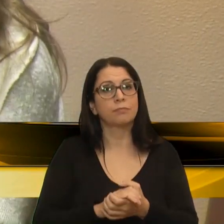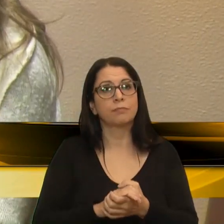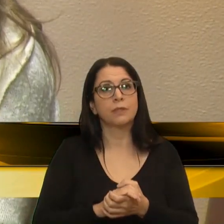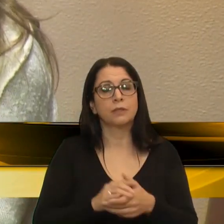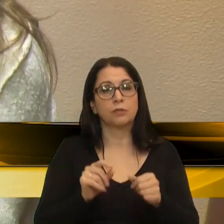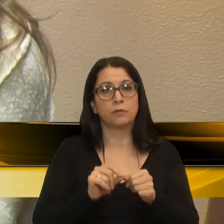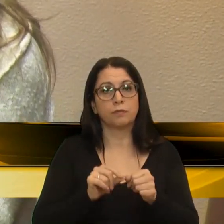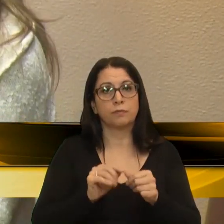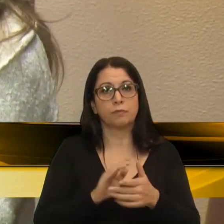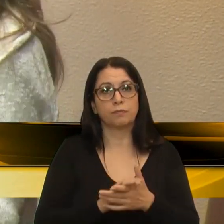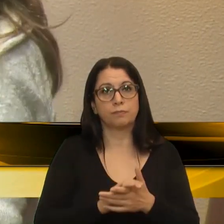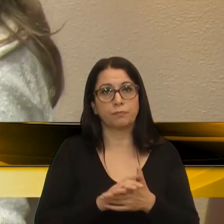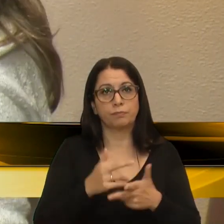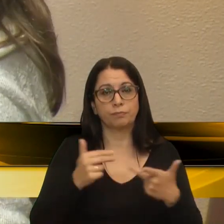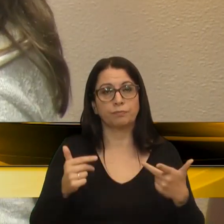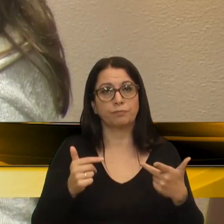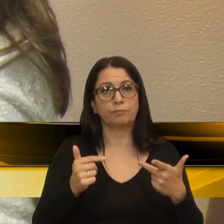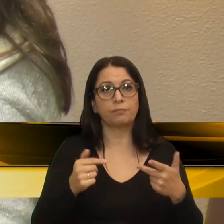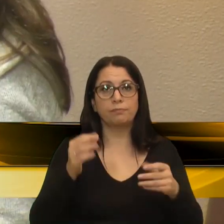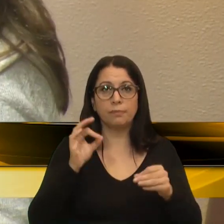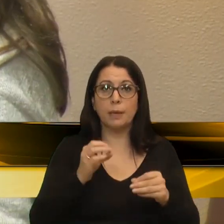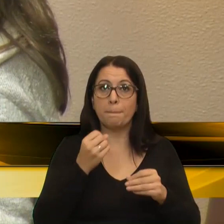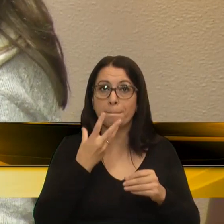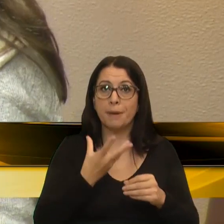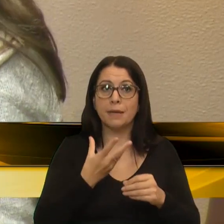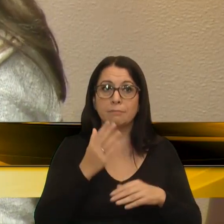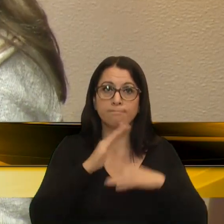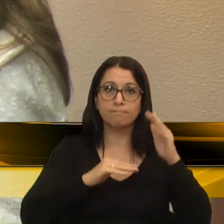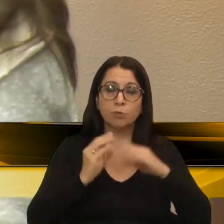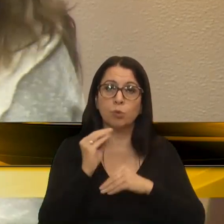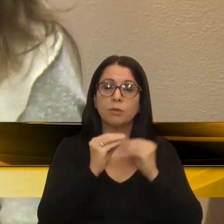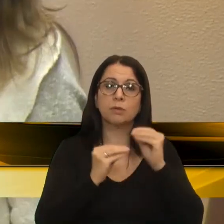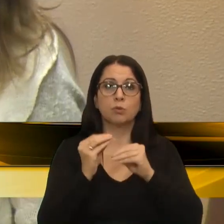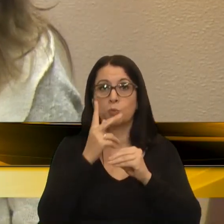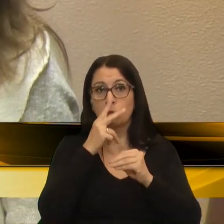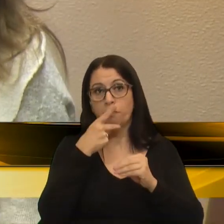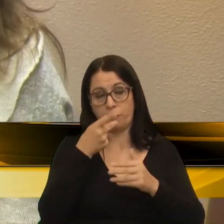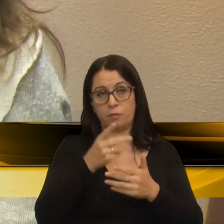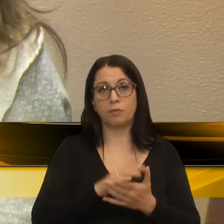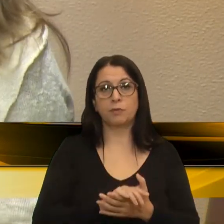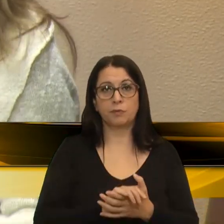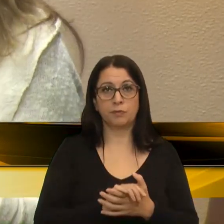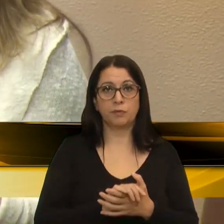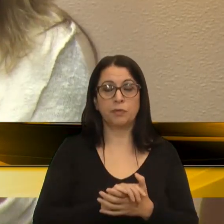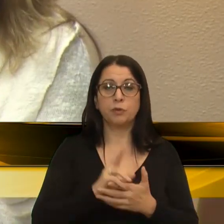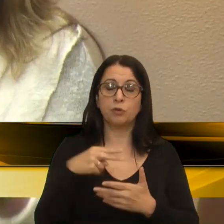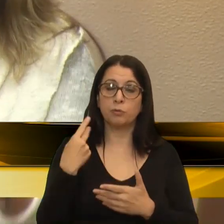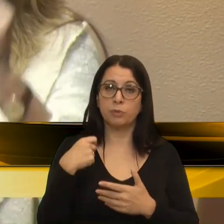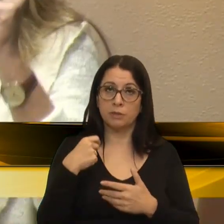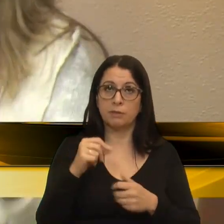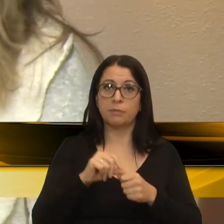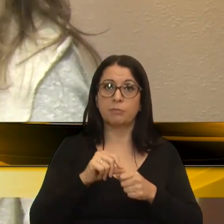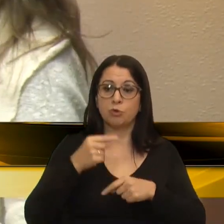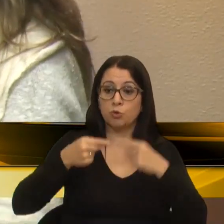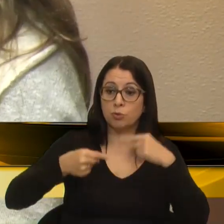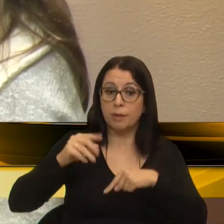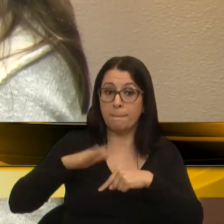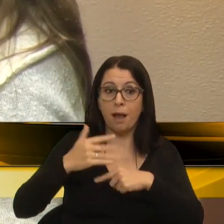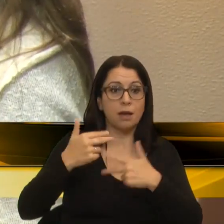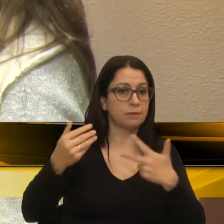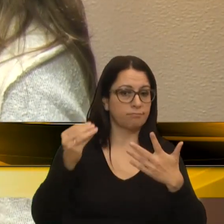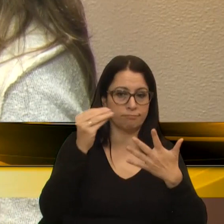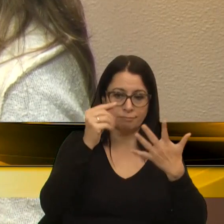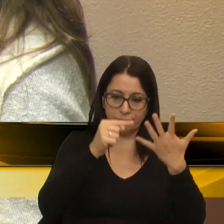de fazer, as coisas precisam ser muito bem construídas, como o senhor bem disse, nós precisamos discutir mais